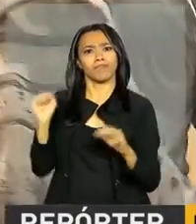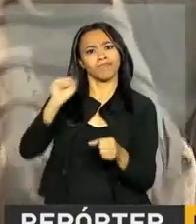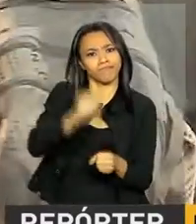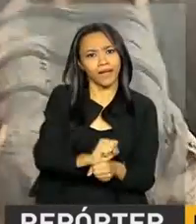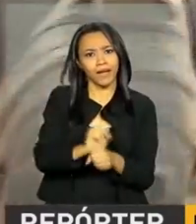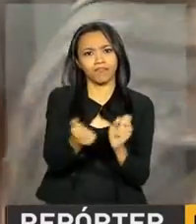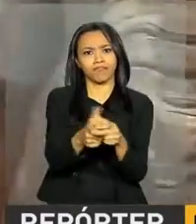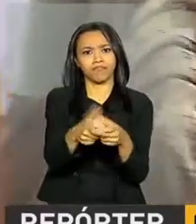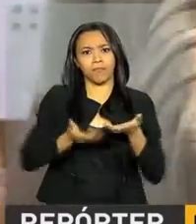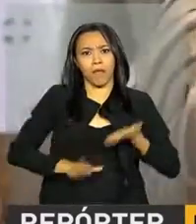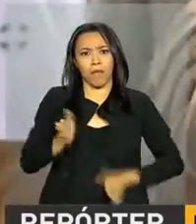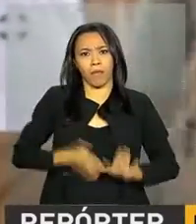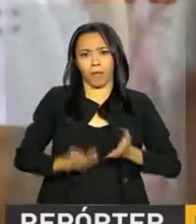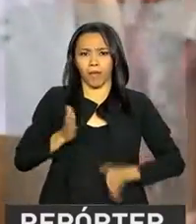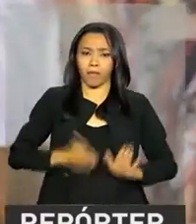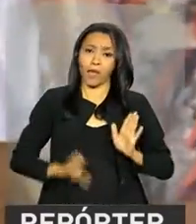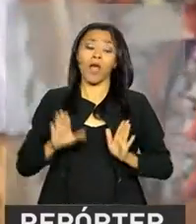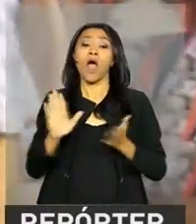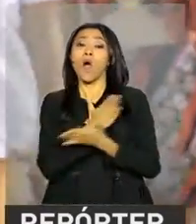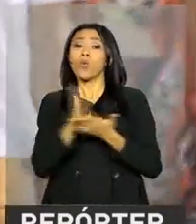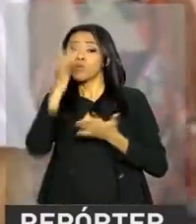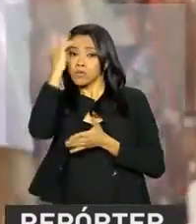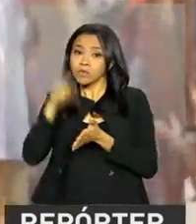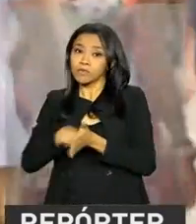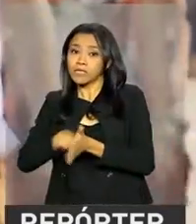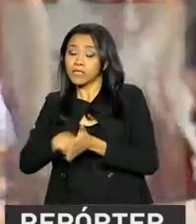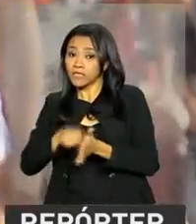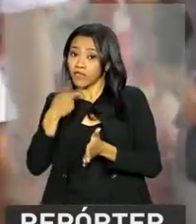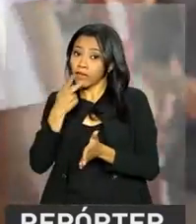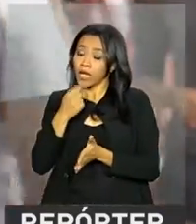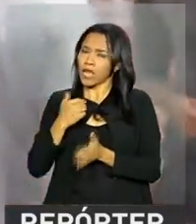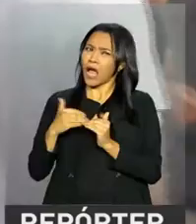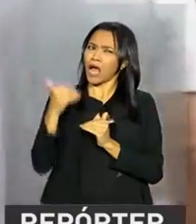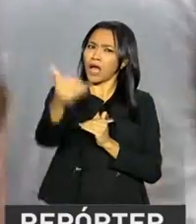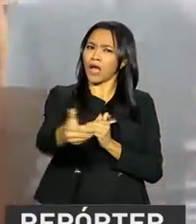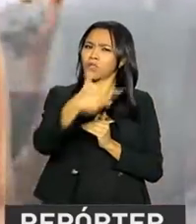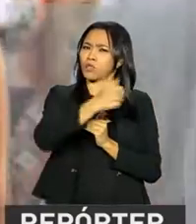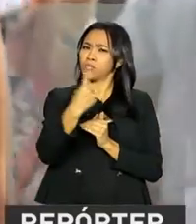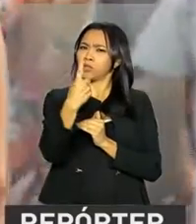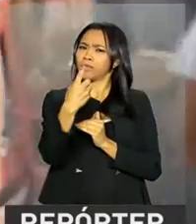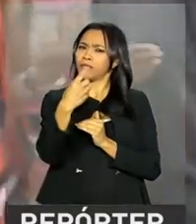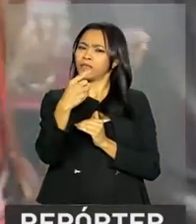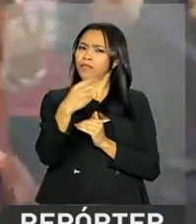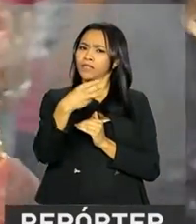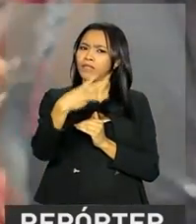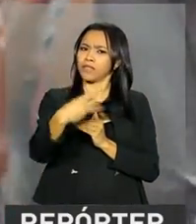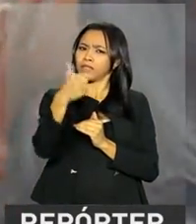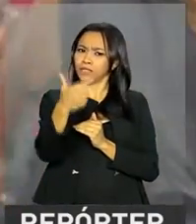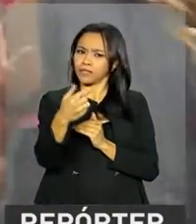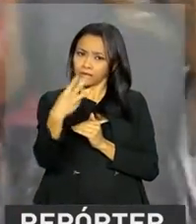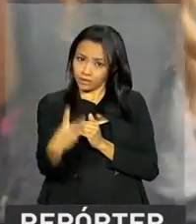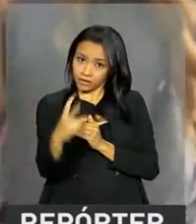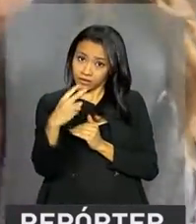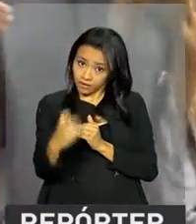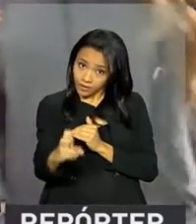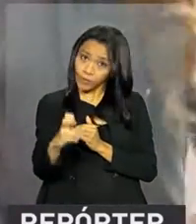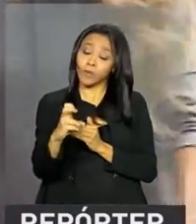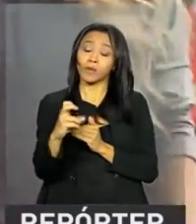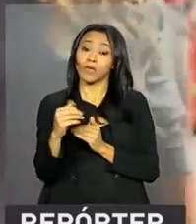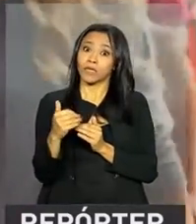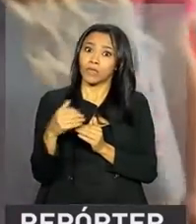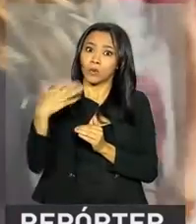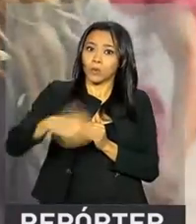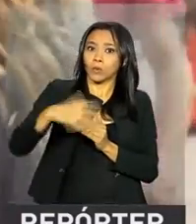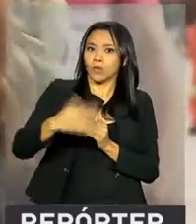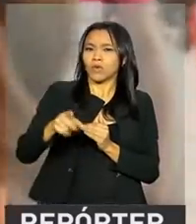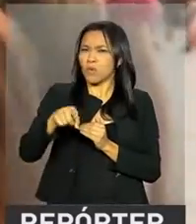crescer. Alguns estudiosos do IBGE apontam 2035, outros 2042. A data não é o